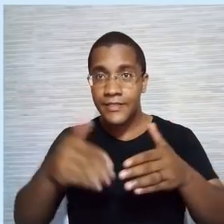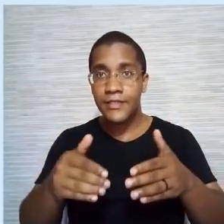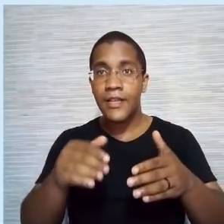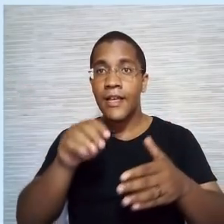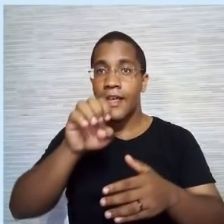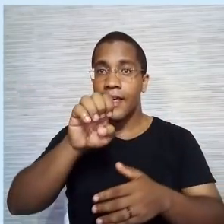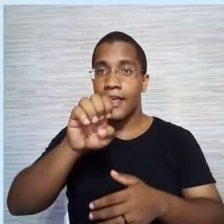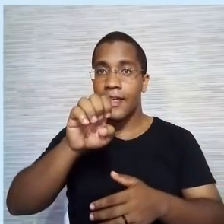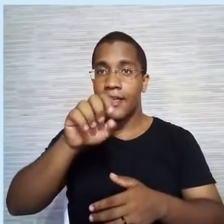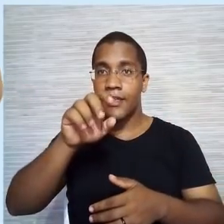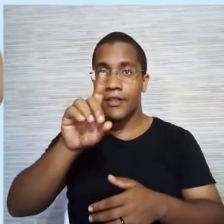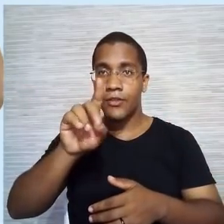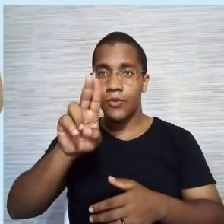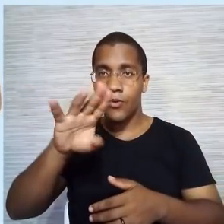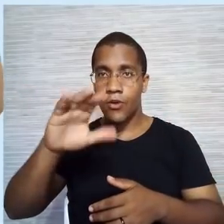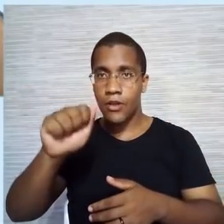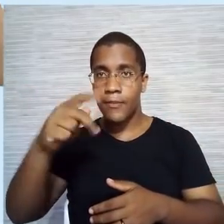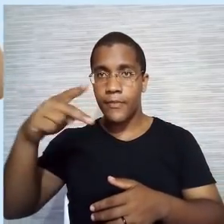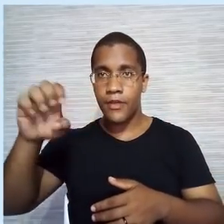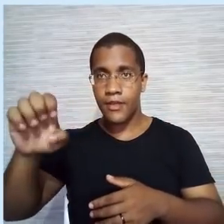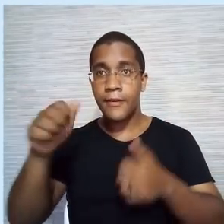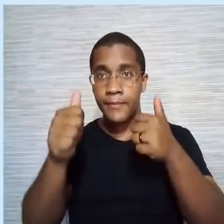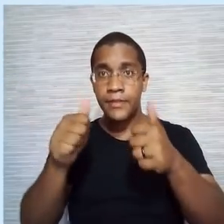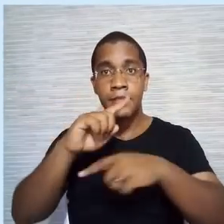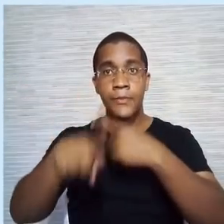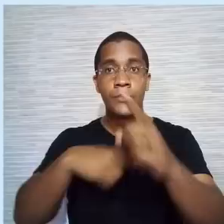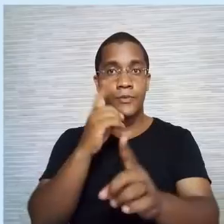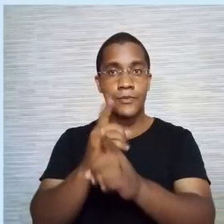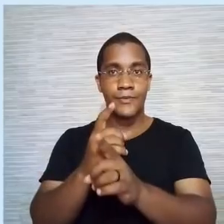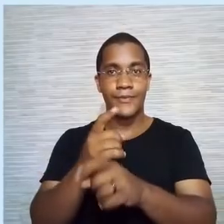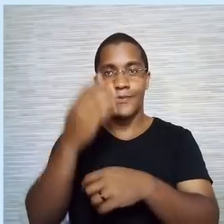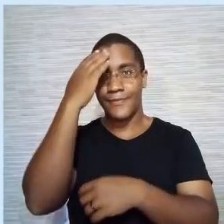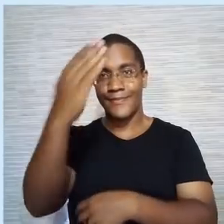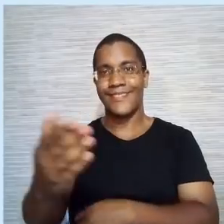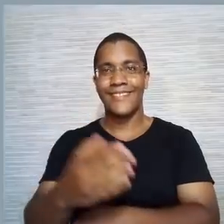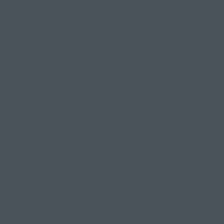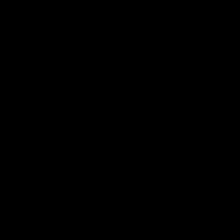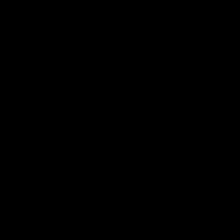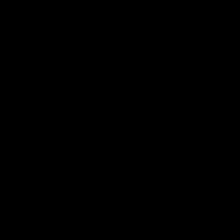sempre o EducaPE. Na próxima, vamos nos encontrar. Muito obrigado!